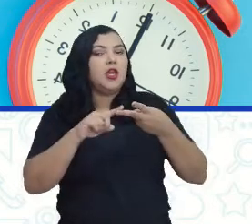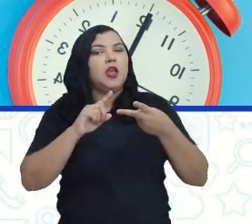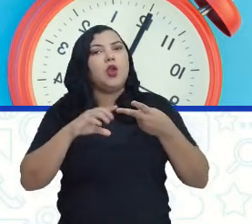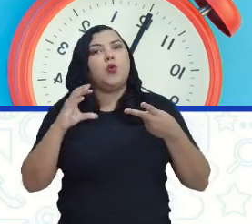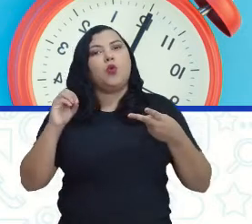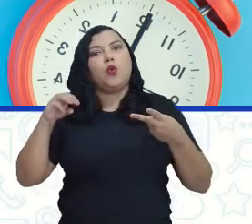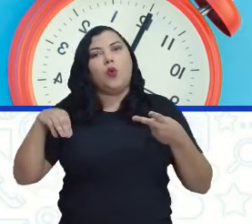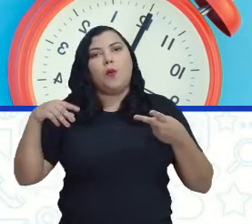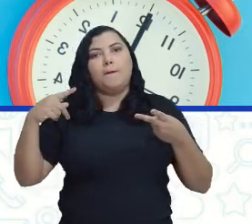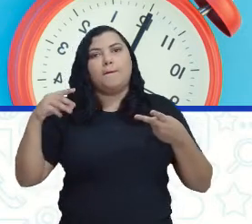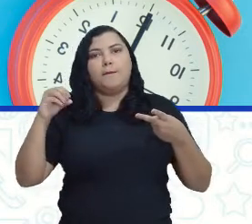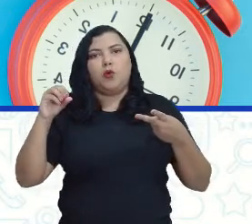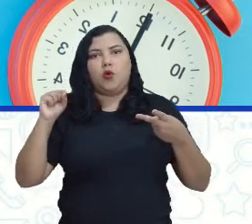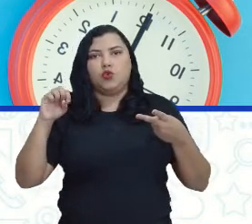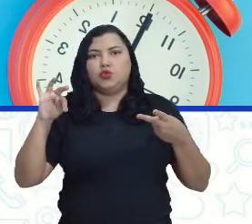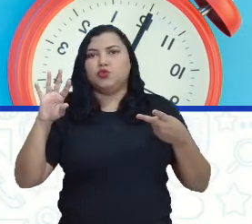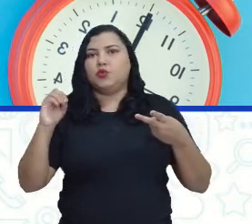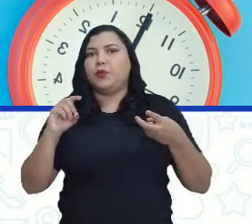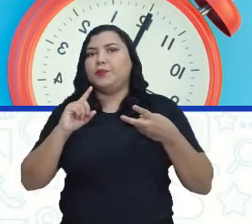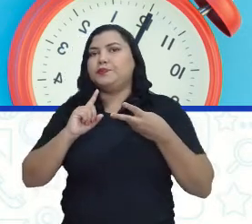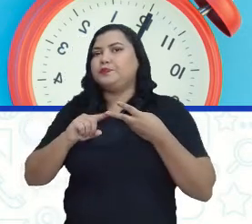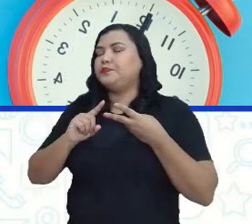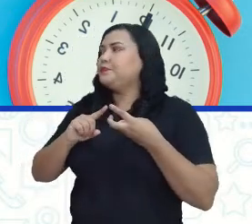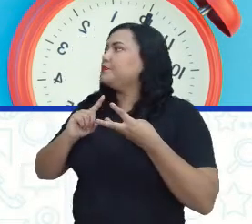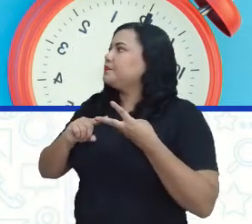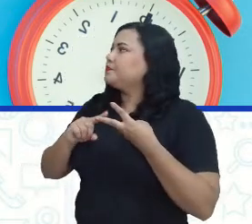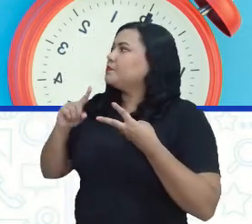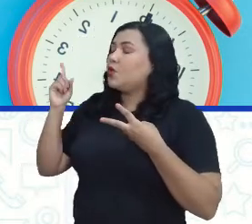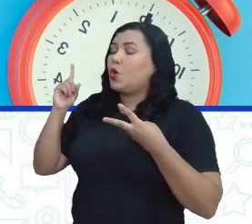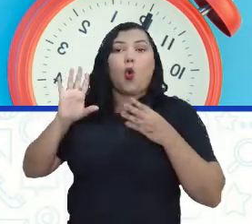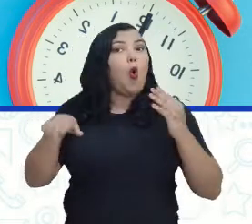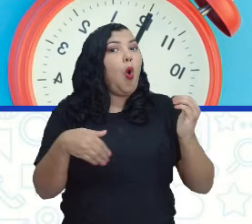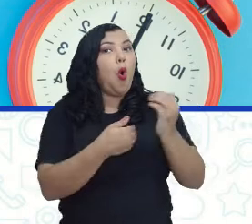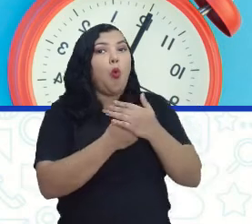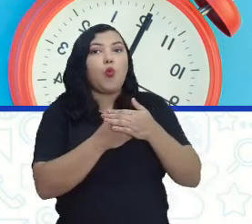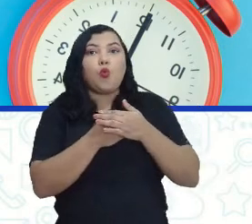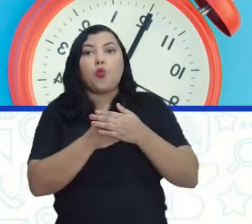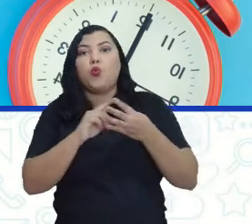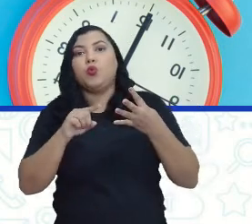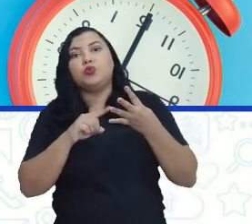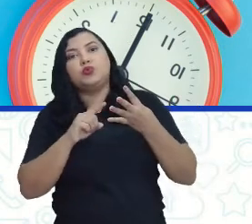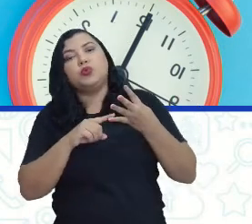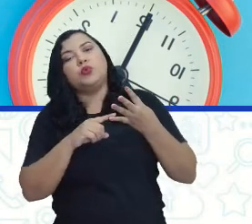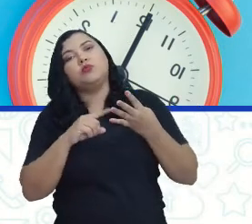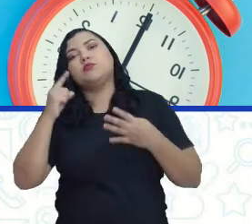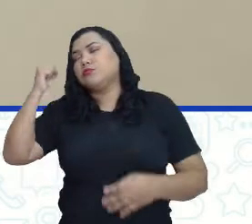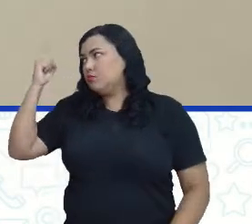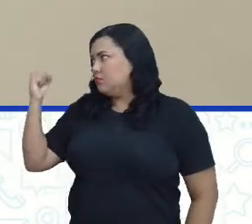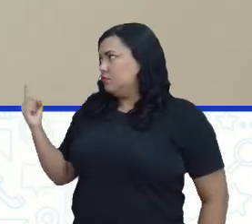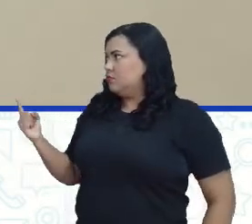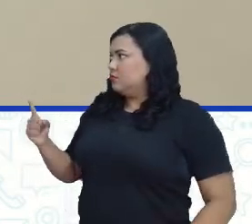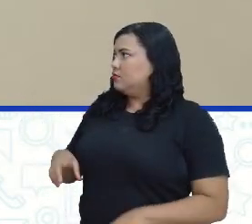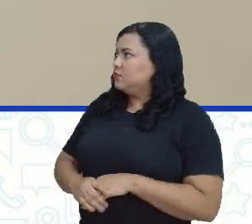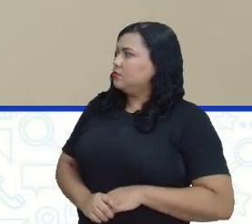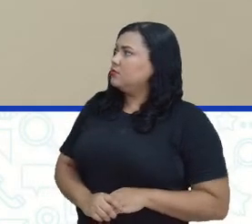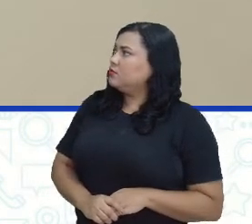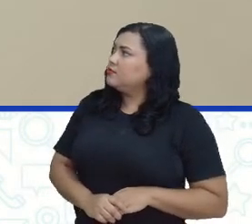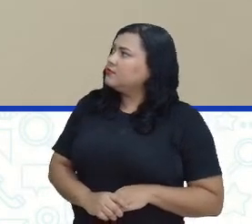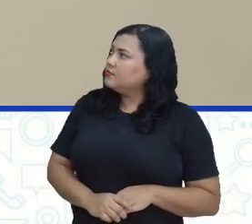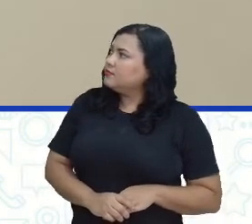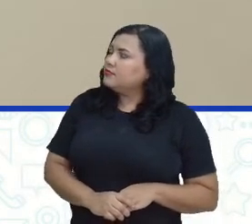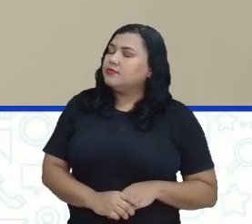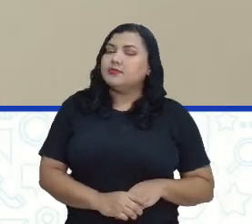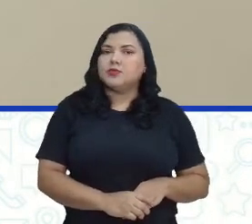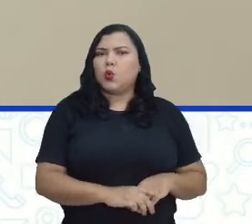oculto elíptico ou desinencial, indeterminado, inexigente ou oração sem sujeito. Então, ó, o